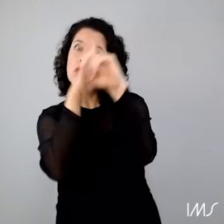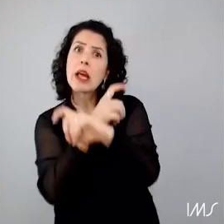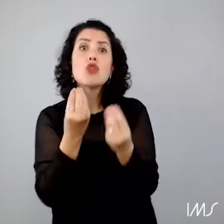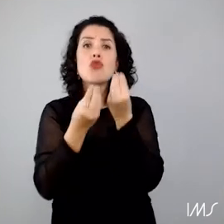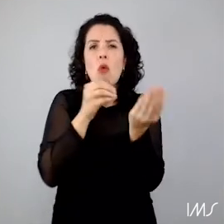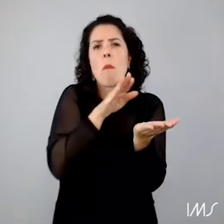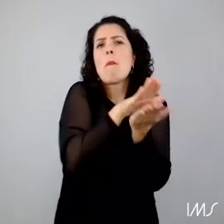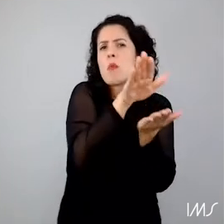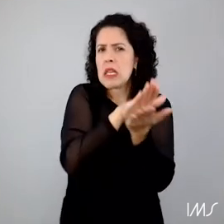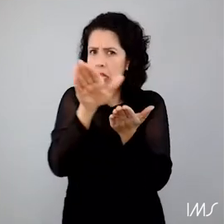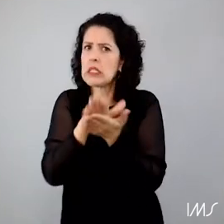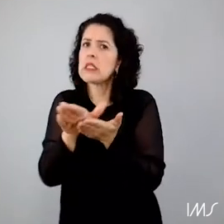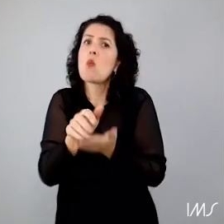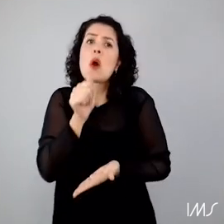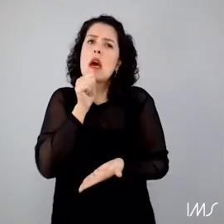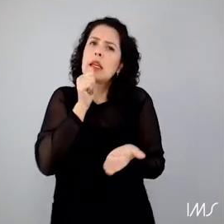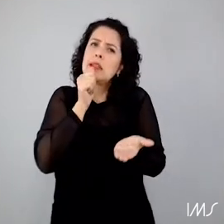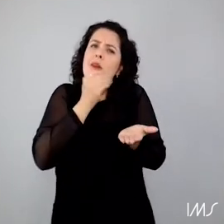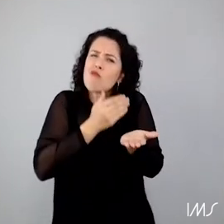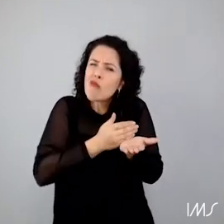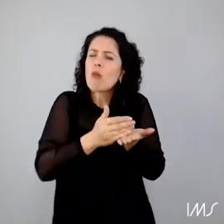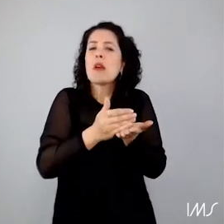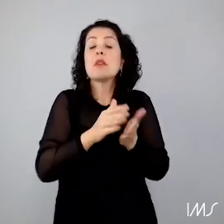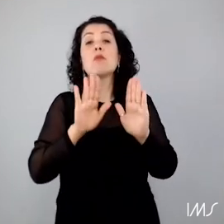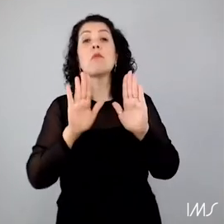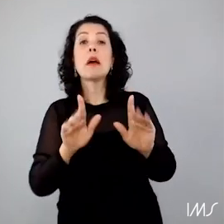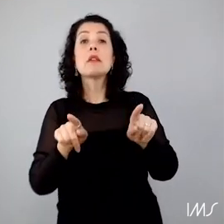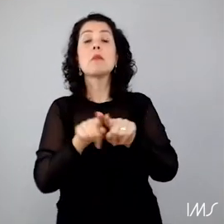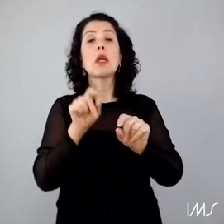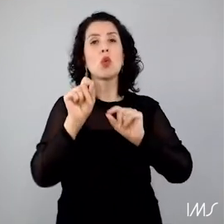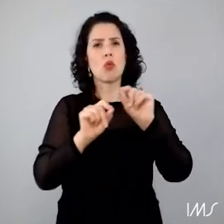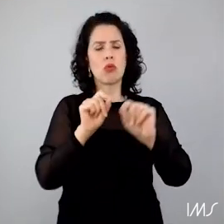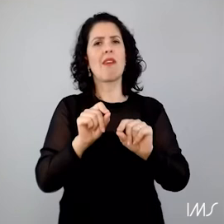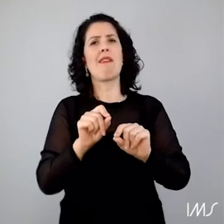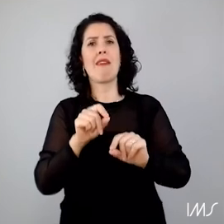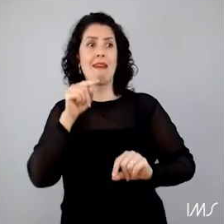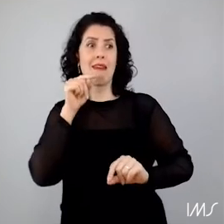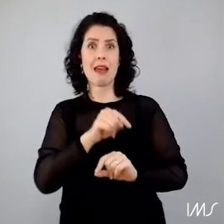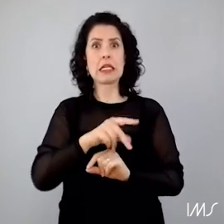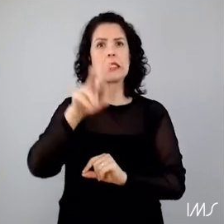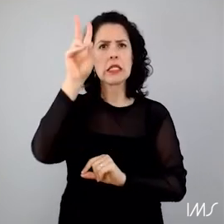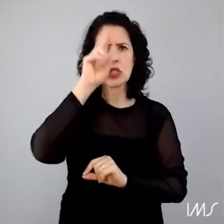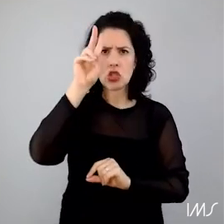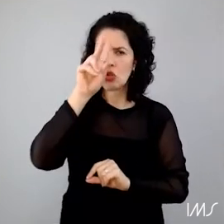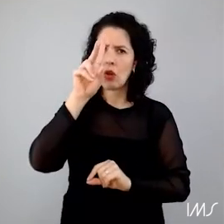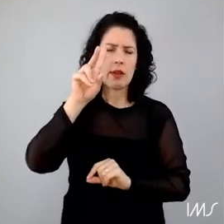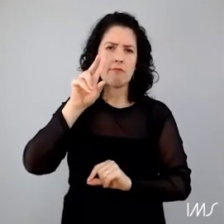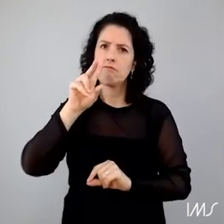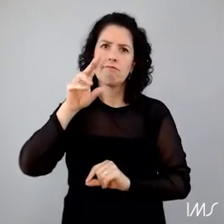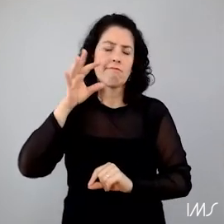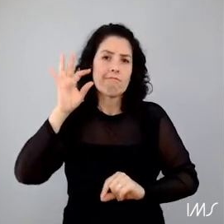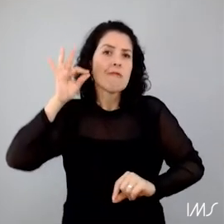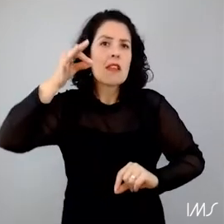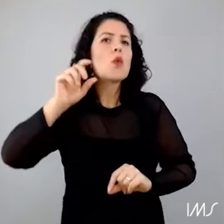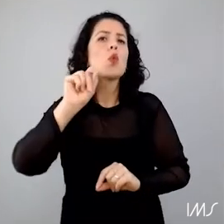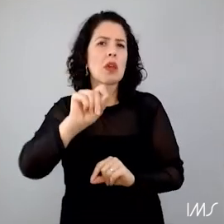própria publicação, mas também pelo fato de que essa história, muito recente, ela